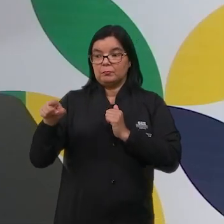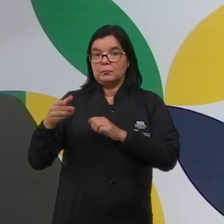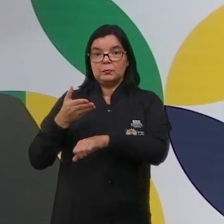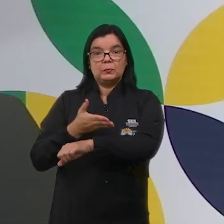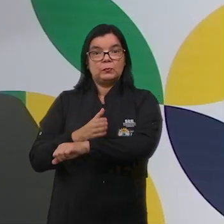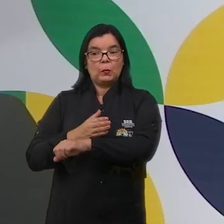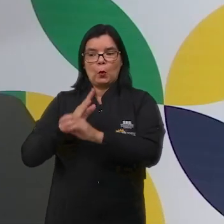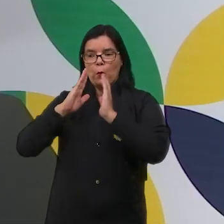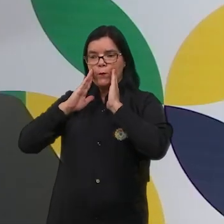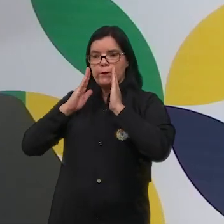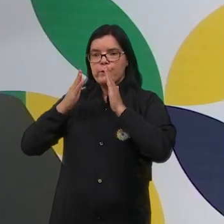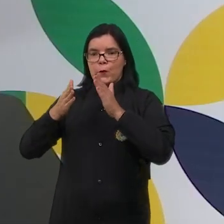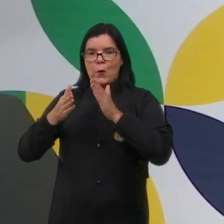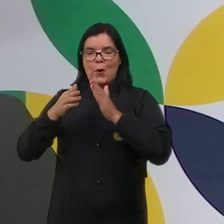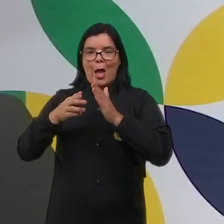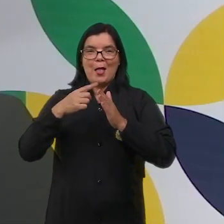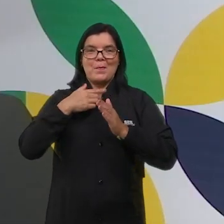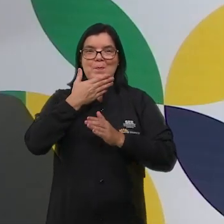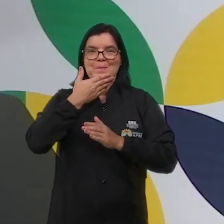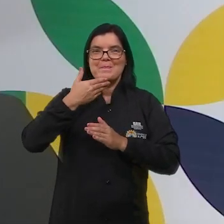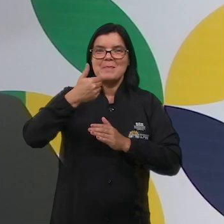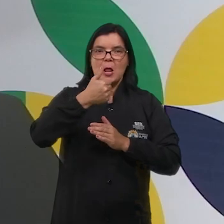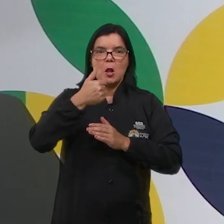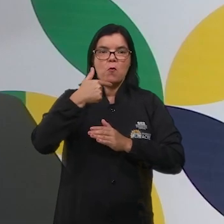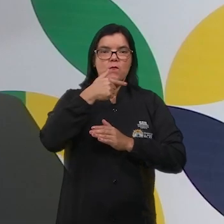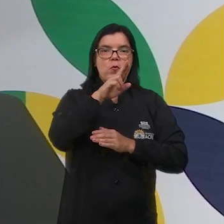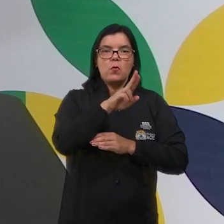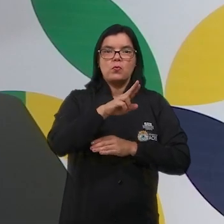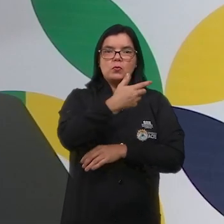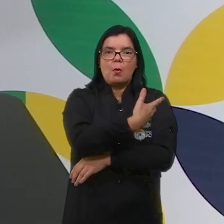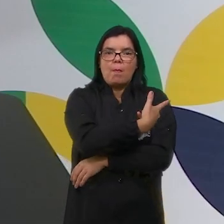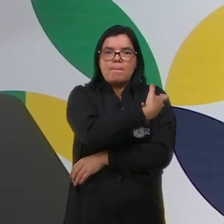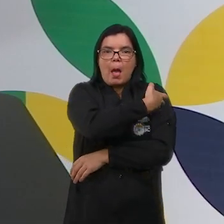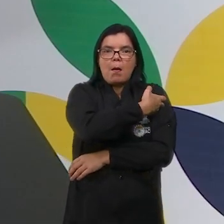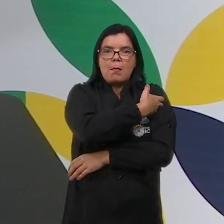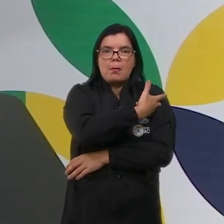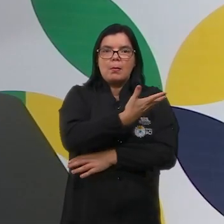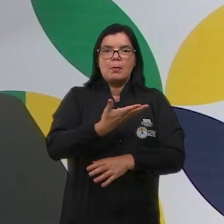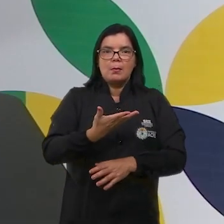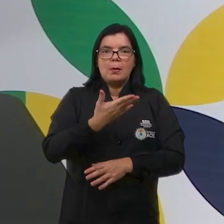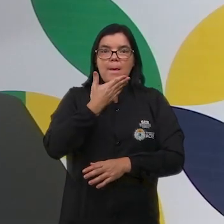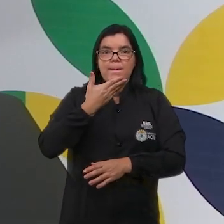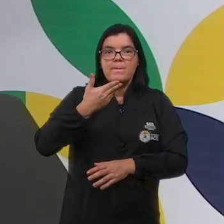treinando, focado, e aí eu, para obter um melhor resultado, eu vou e utilizo isso. Vou ter um